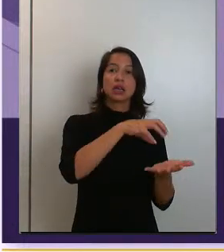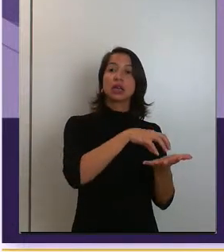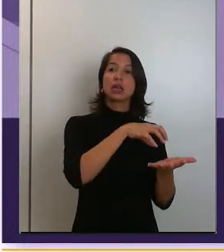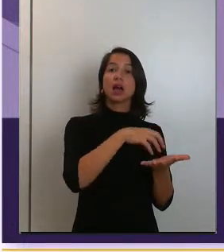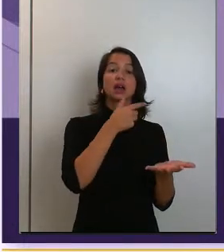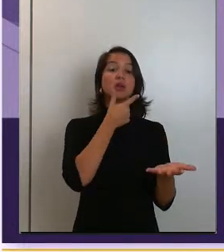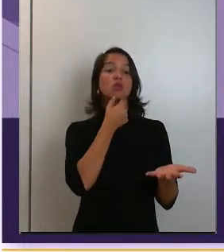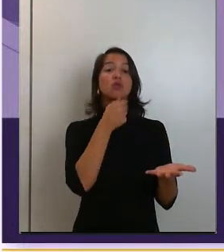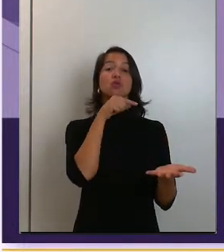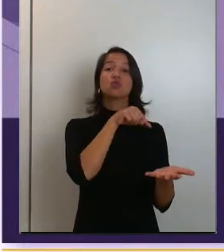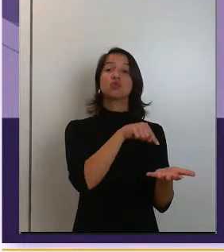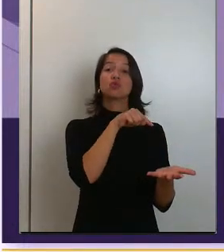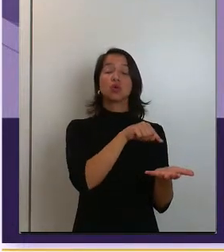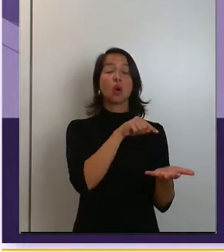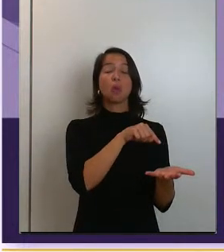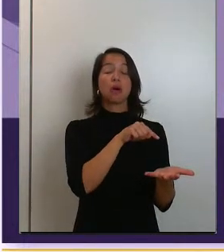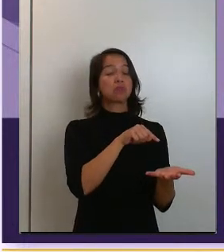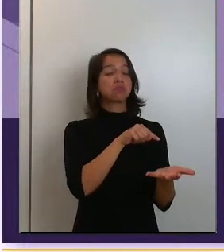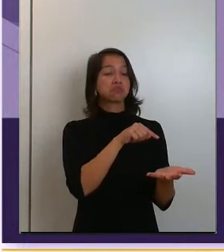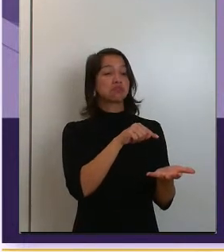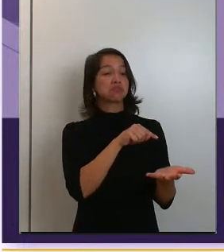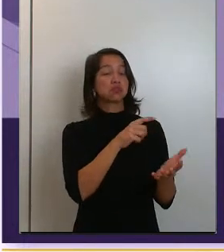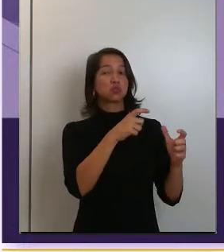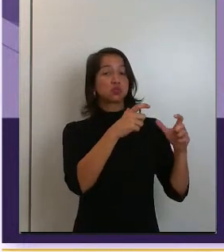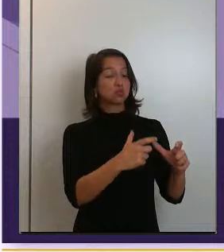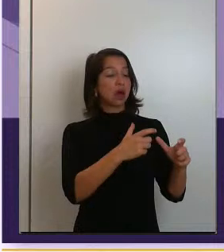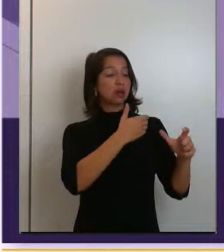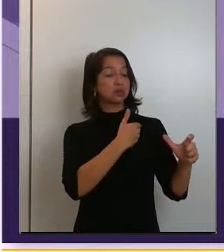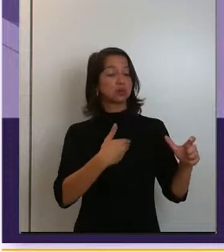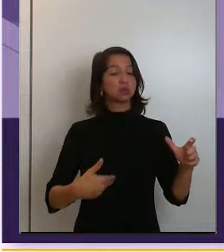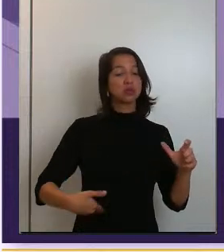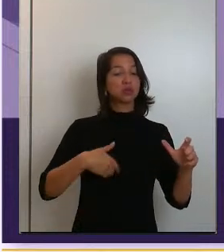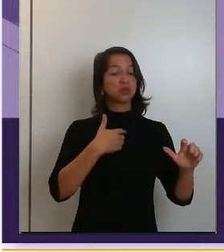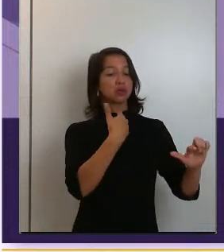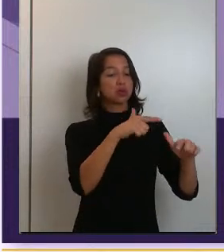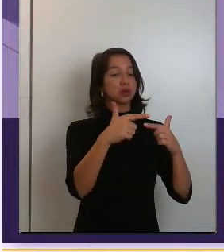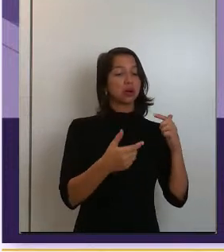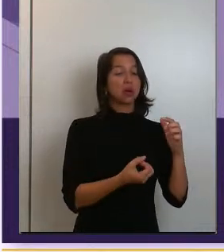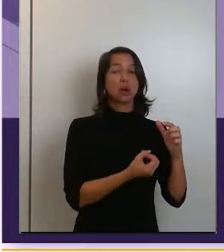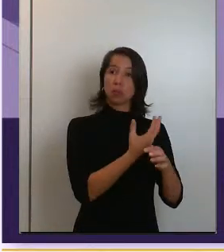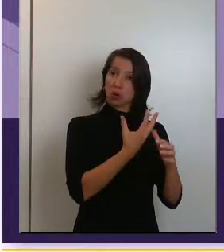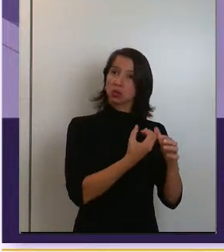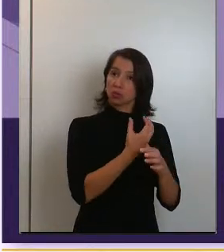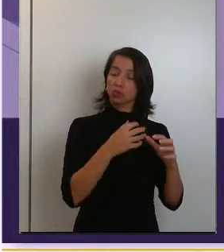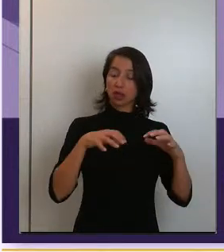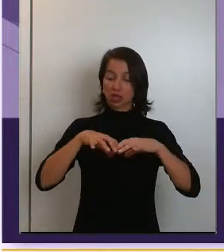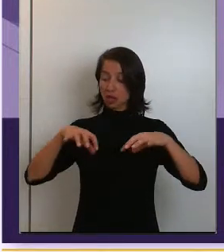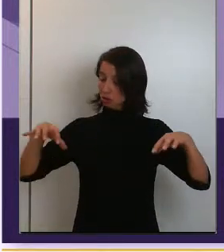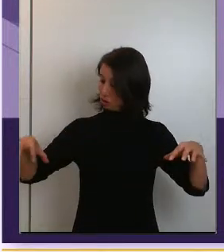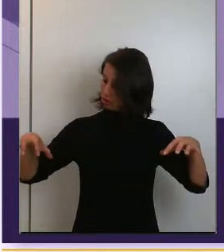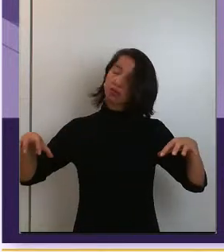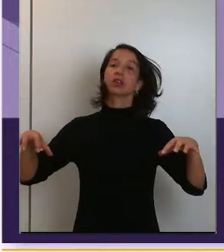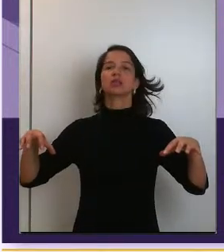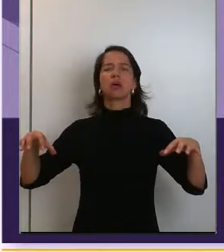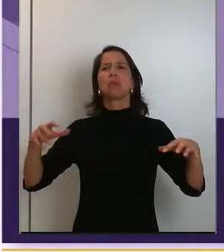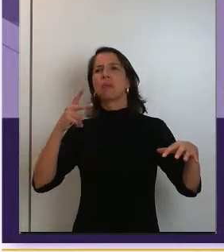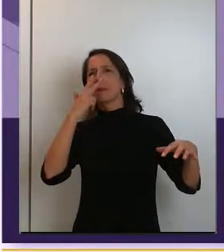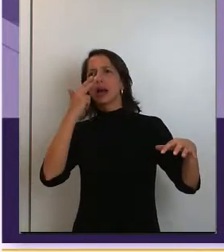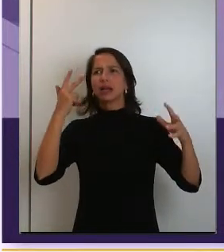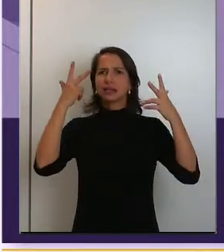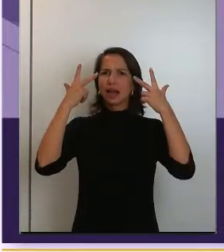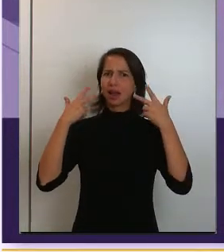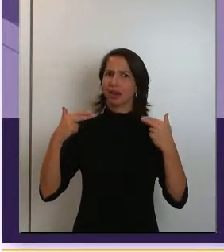daquele trabalho produtivo. E essa divisão sexual do trabalho, por muito tempo, ela foi vista como algo natural, ou